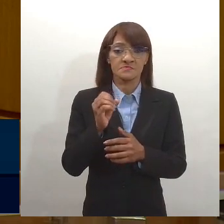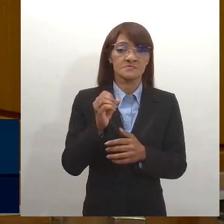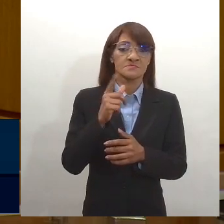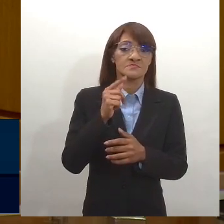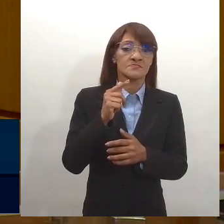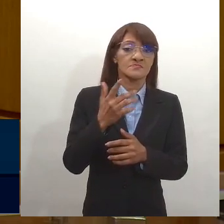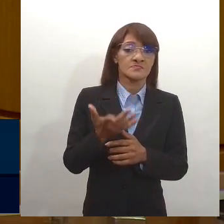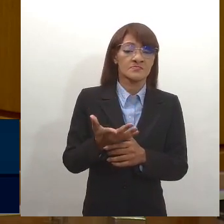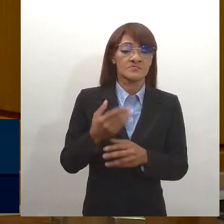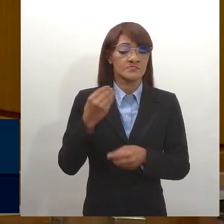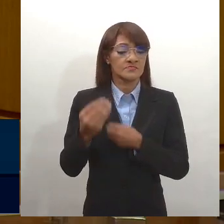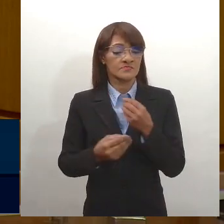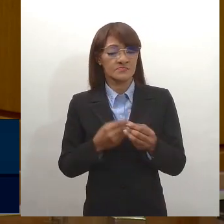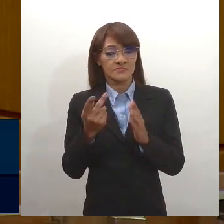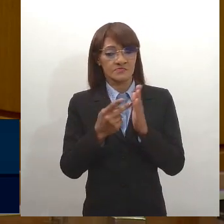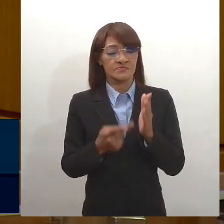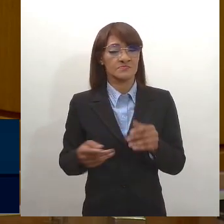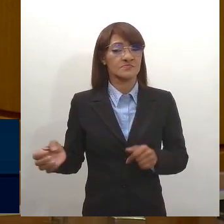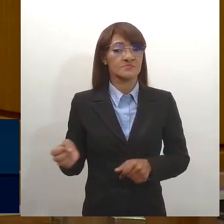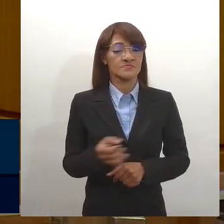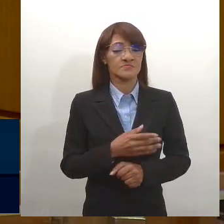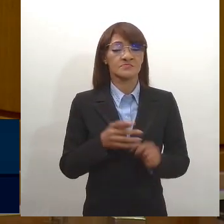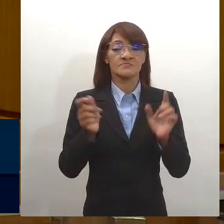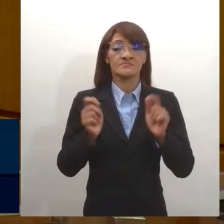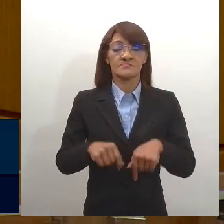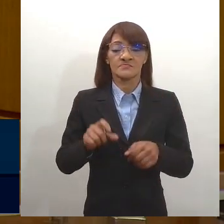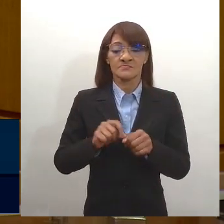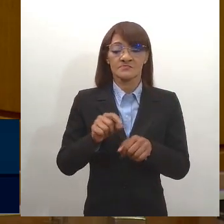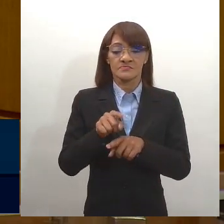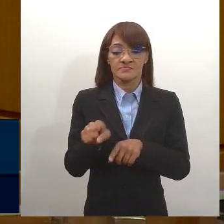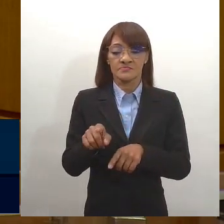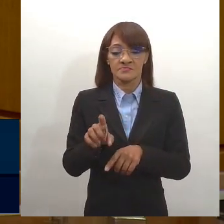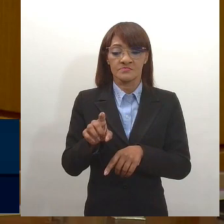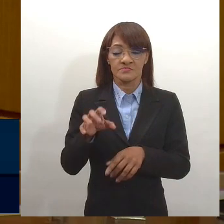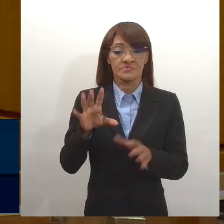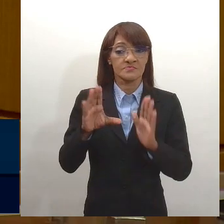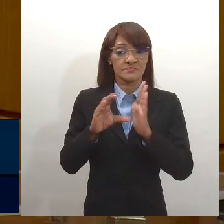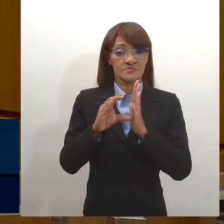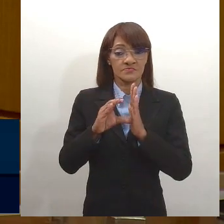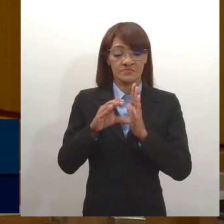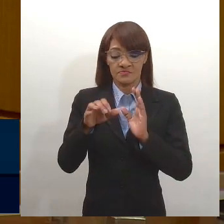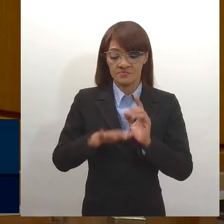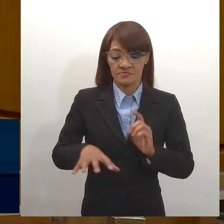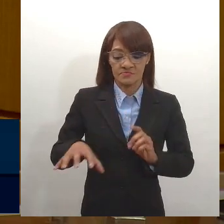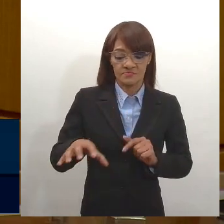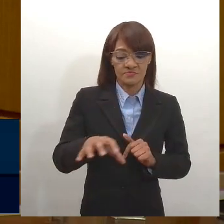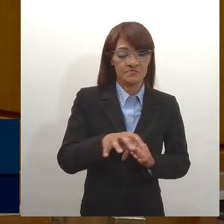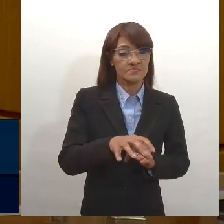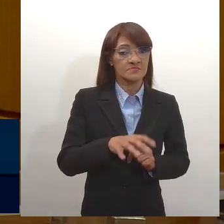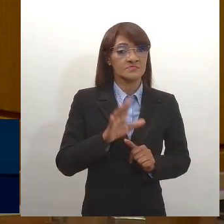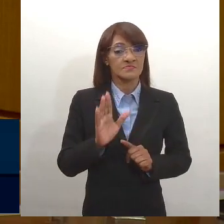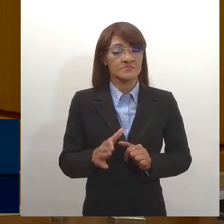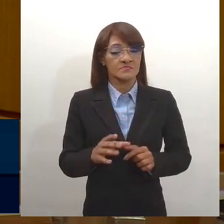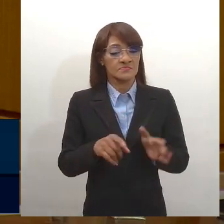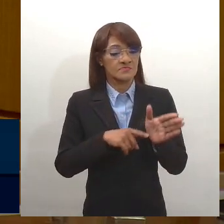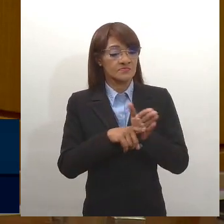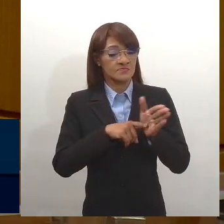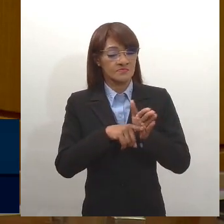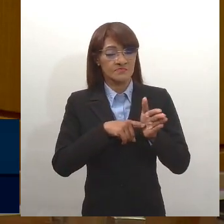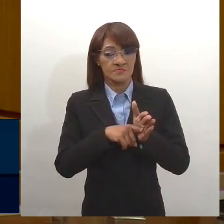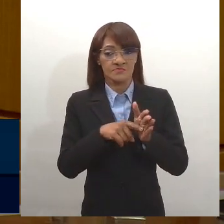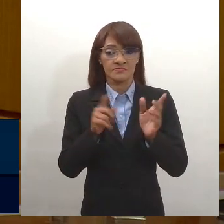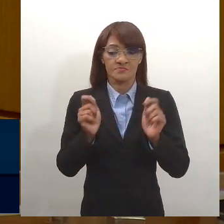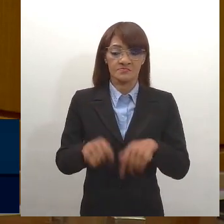dentro da realidade de cada comunidade, dentro dos estudos que a ADESO faz, se tem vazão e se tem pressão. E